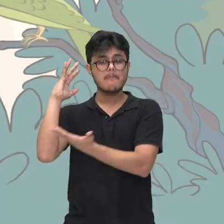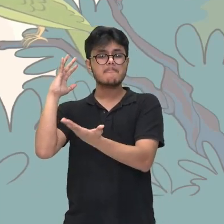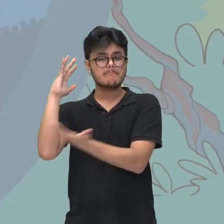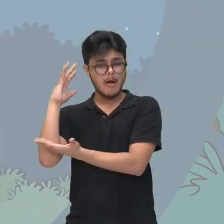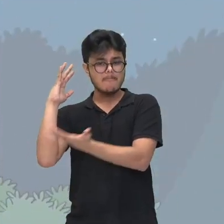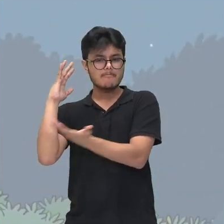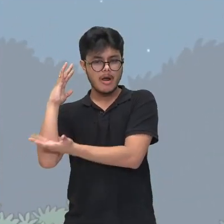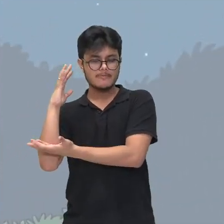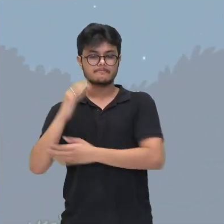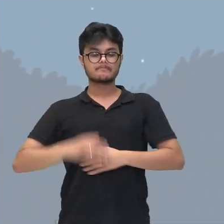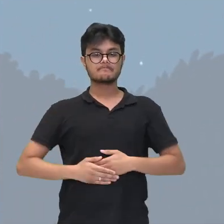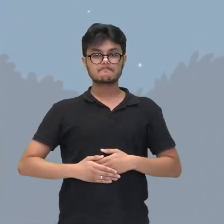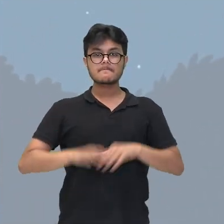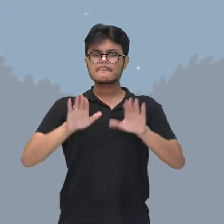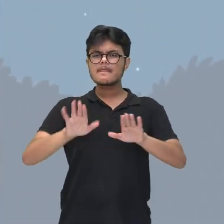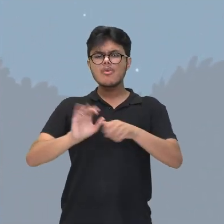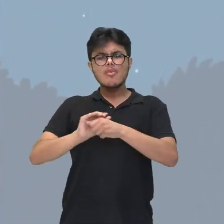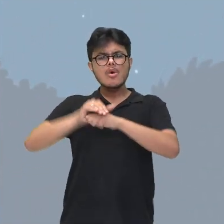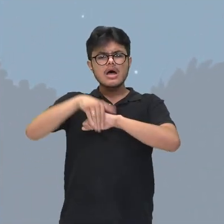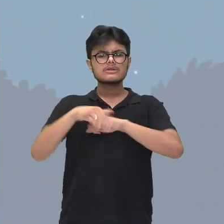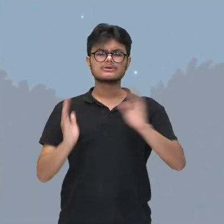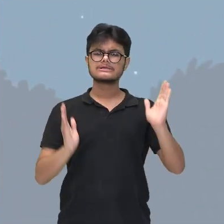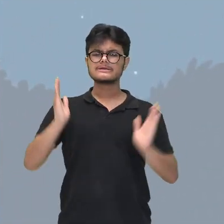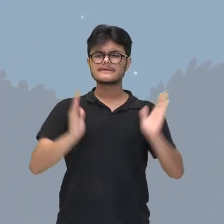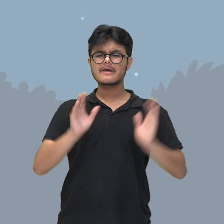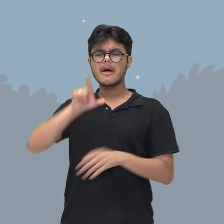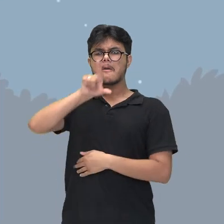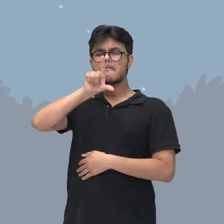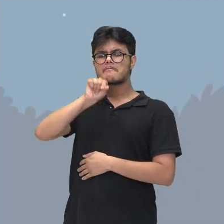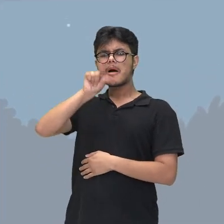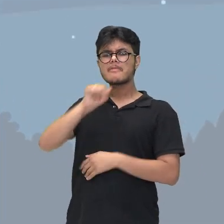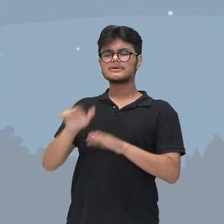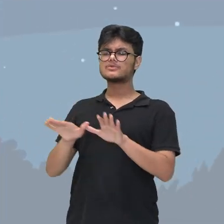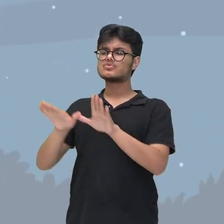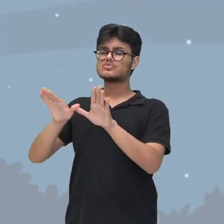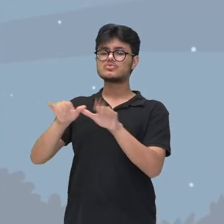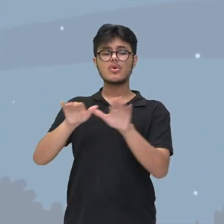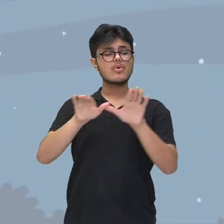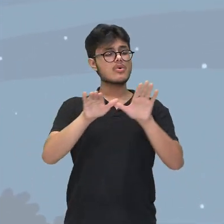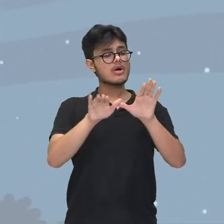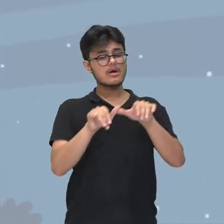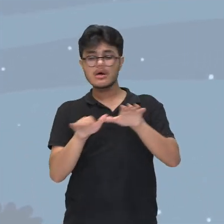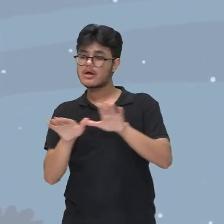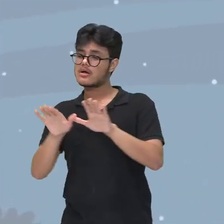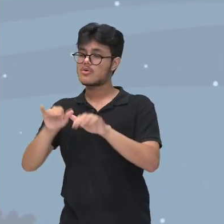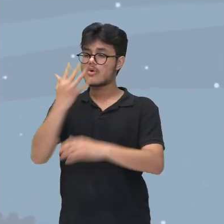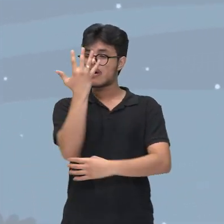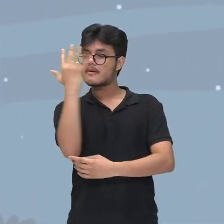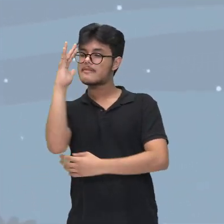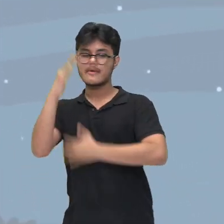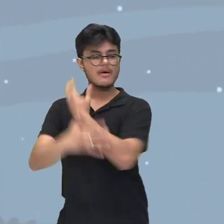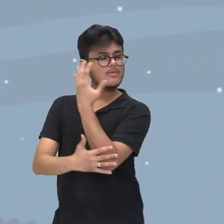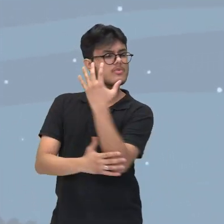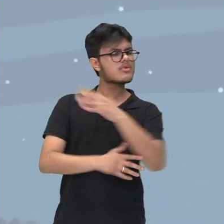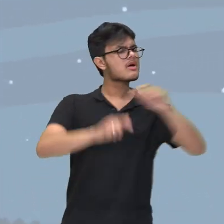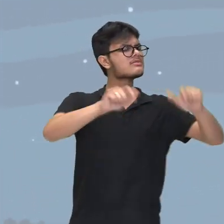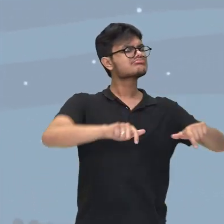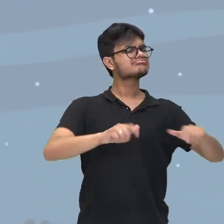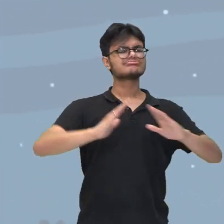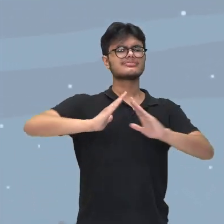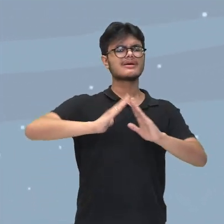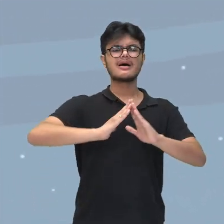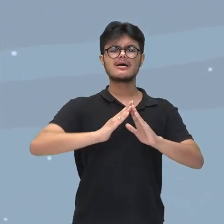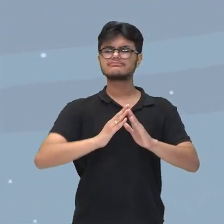igarapé. Anoitecendo, um passarinho esvoaça tonto a procurar em galhos nus seu ninho.